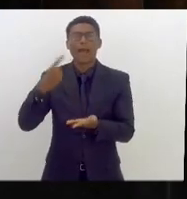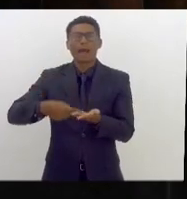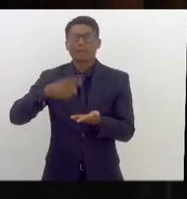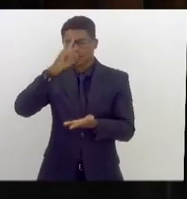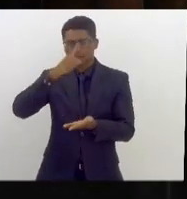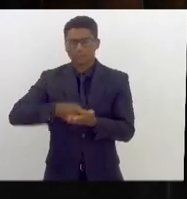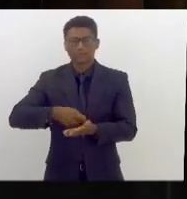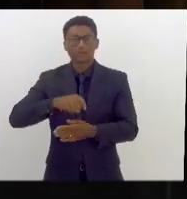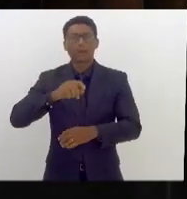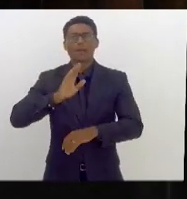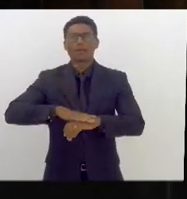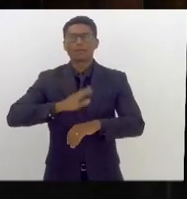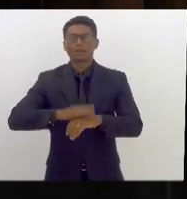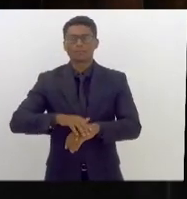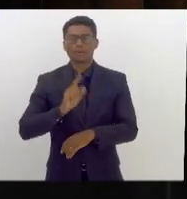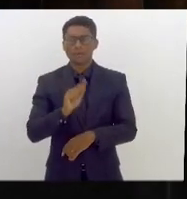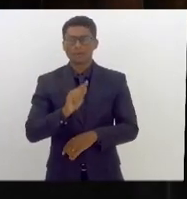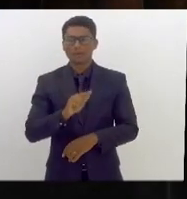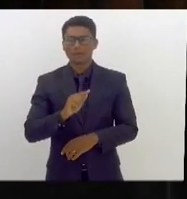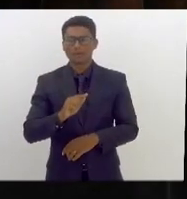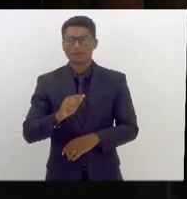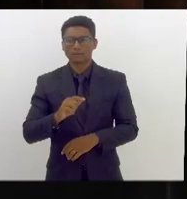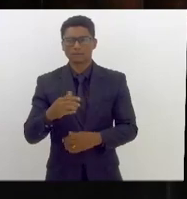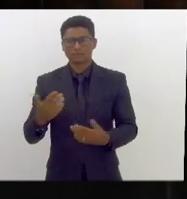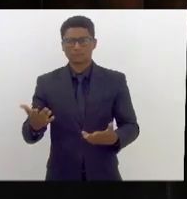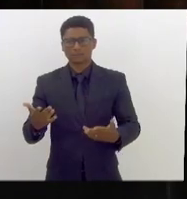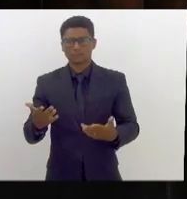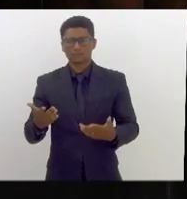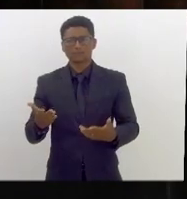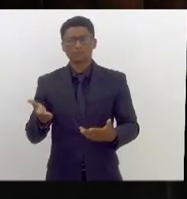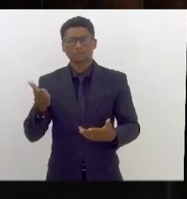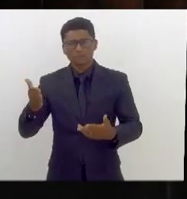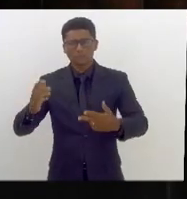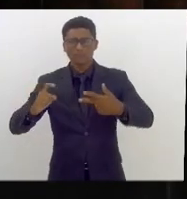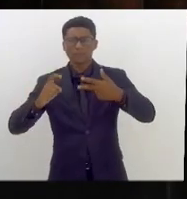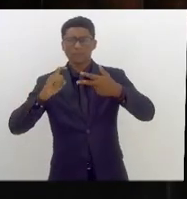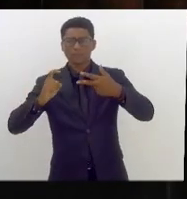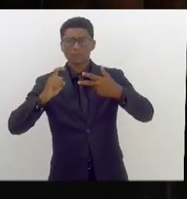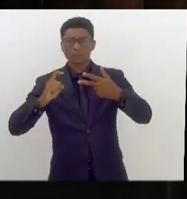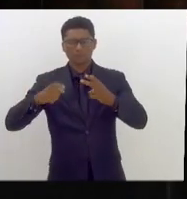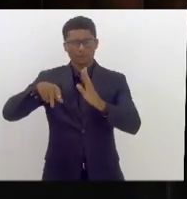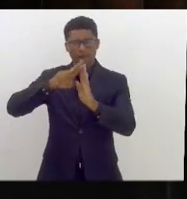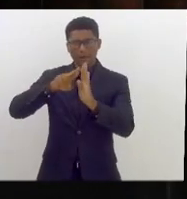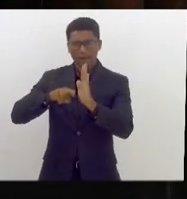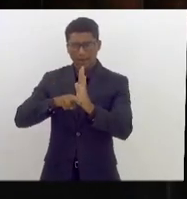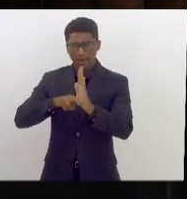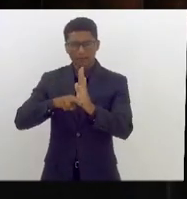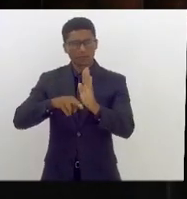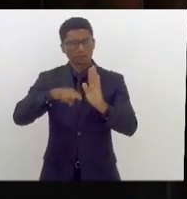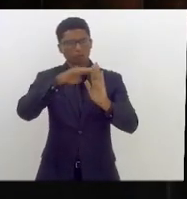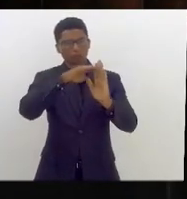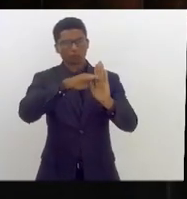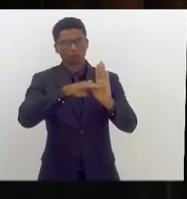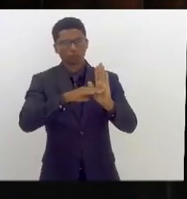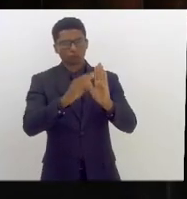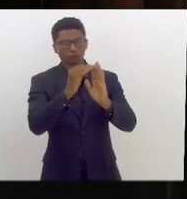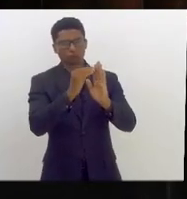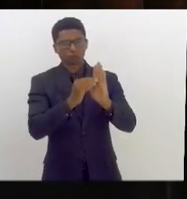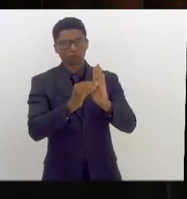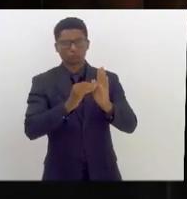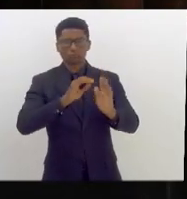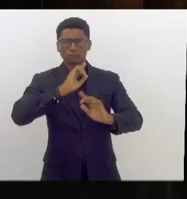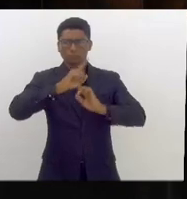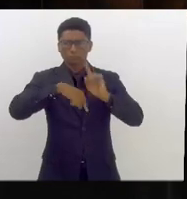que seja o mesmo Poder Executivo que faz as regras e fiscaliza as regras. Não concordo necessariamente